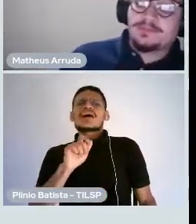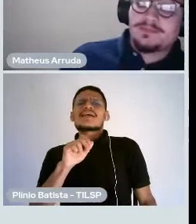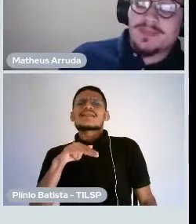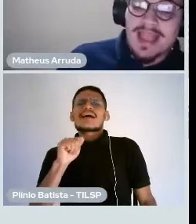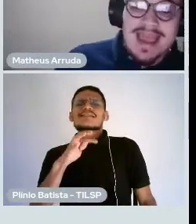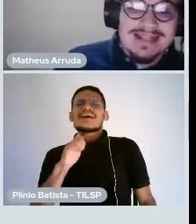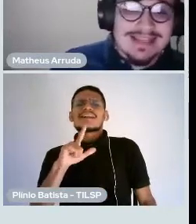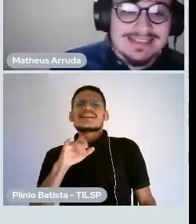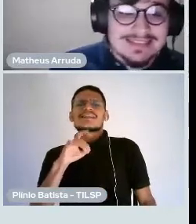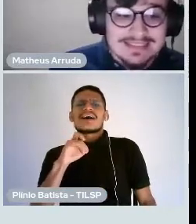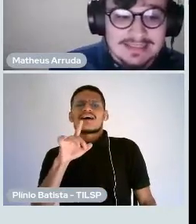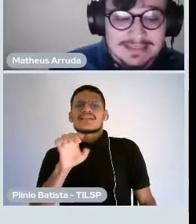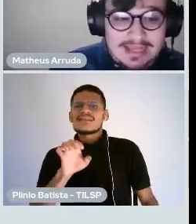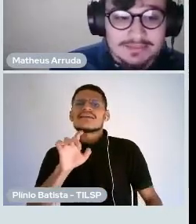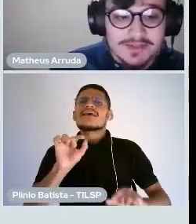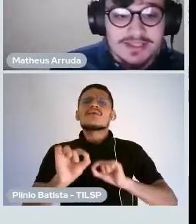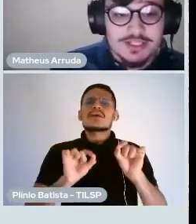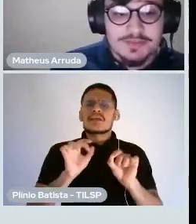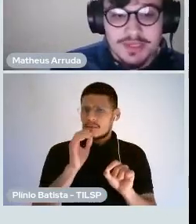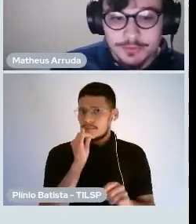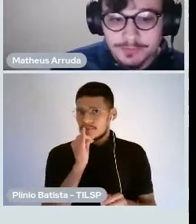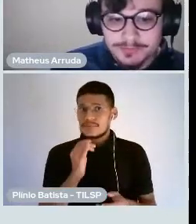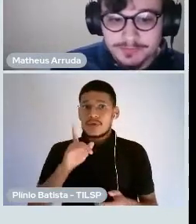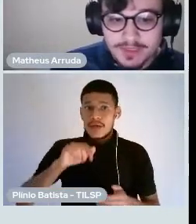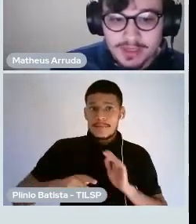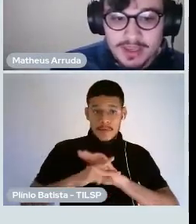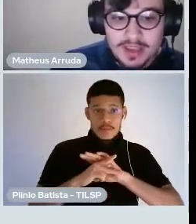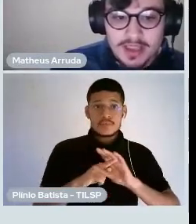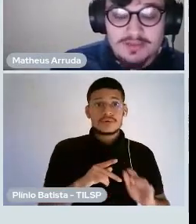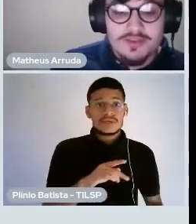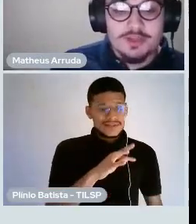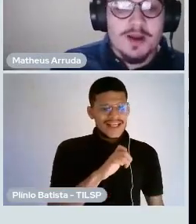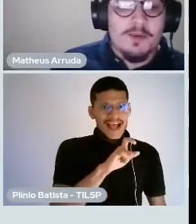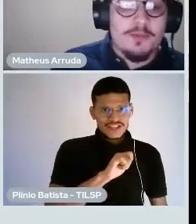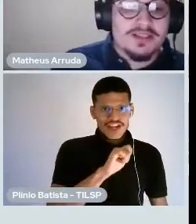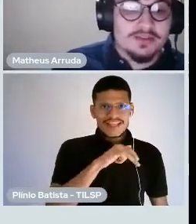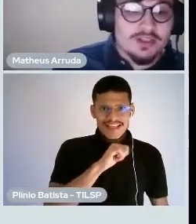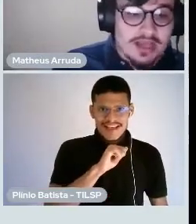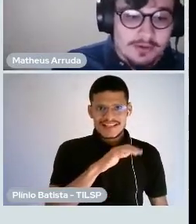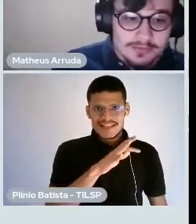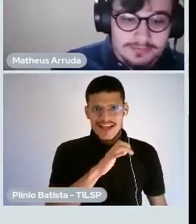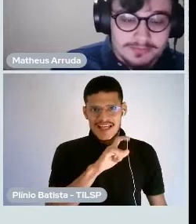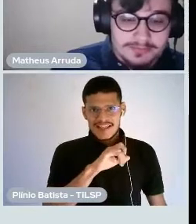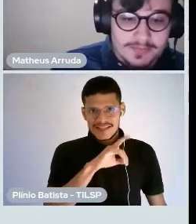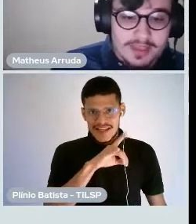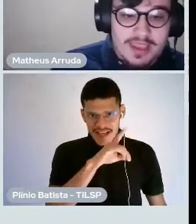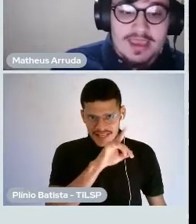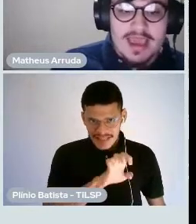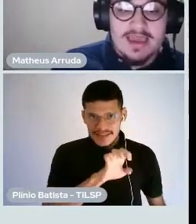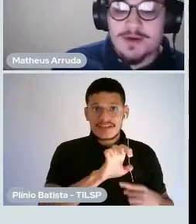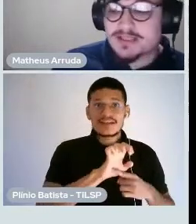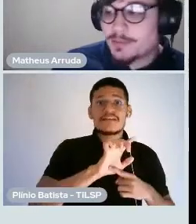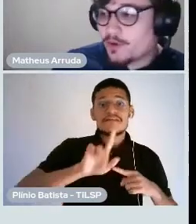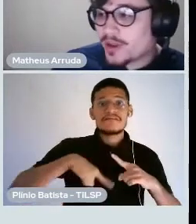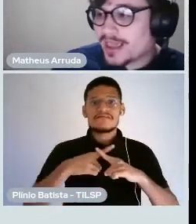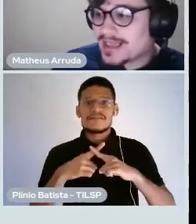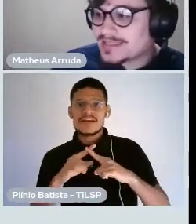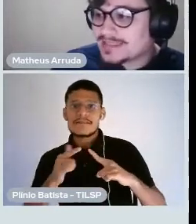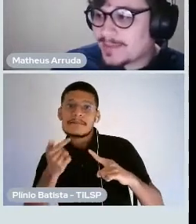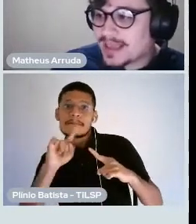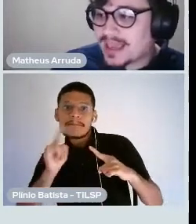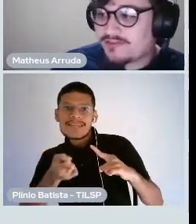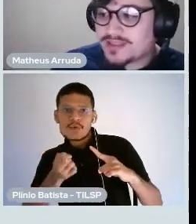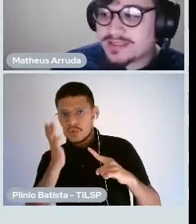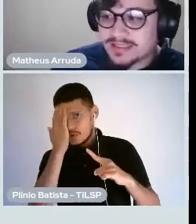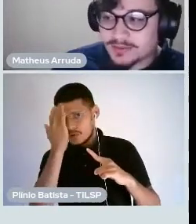como? É a taxa de natalidade vezes 1.000 dividido pela população total. E aí, por exemplo, eu coloquei